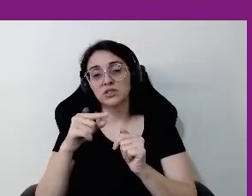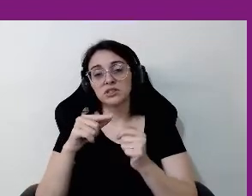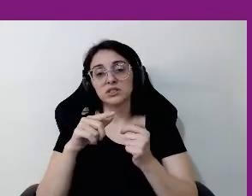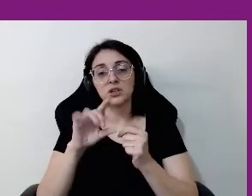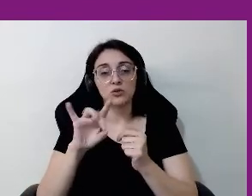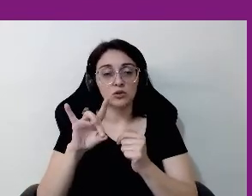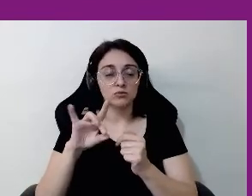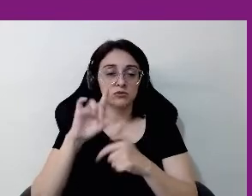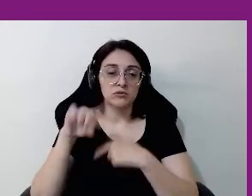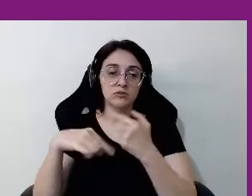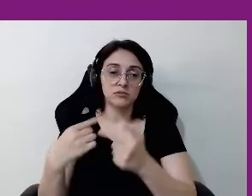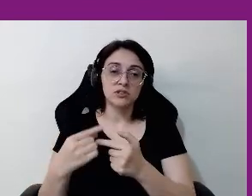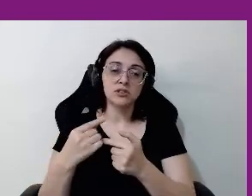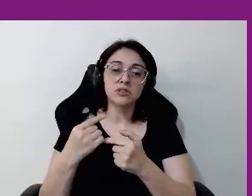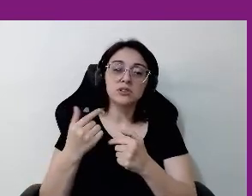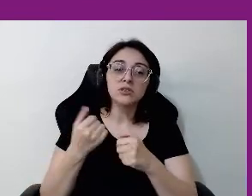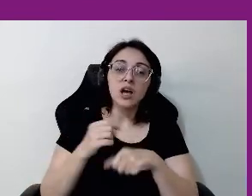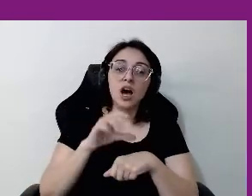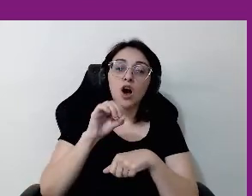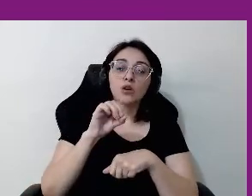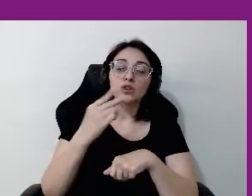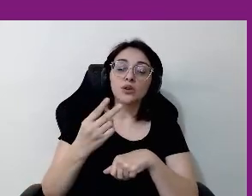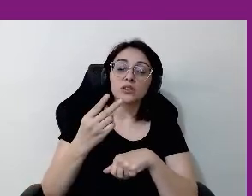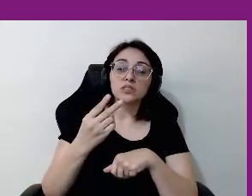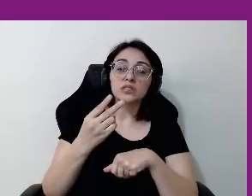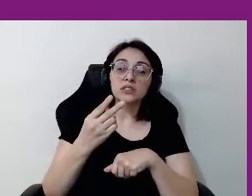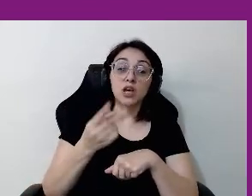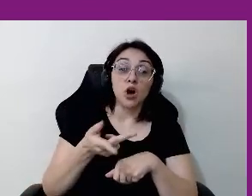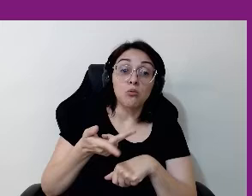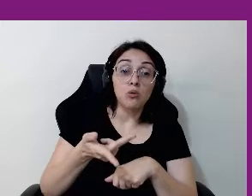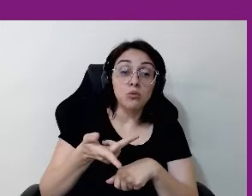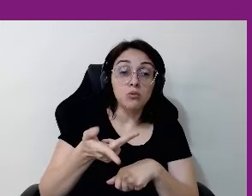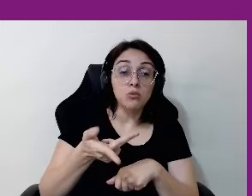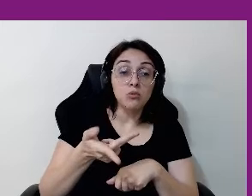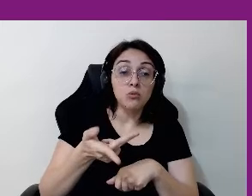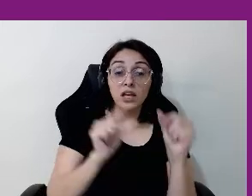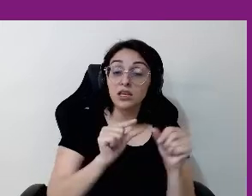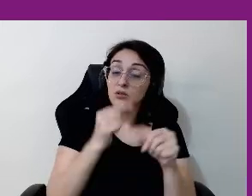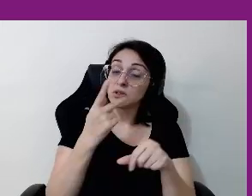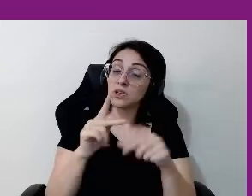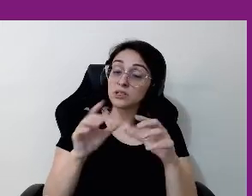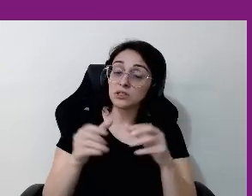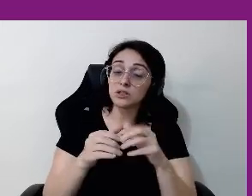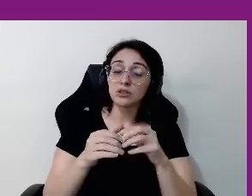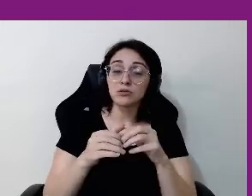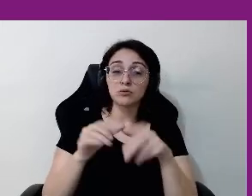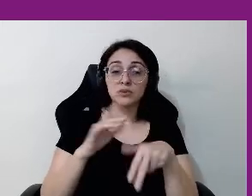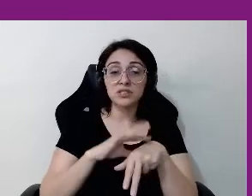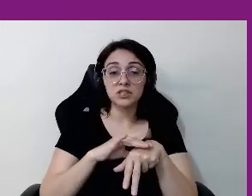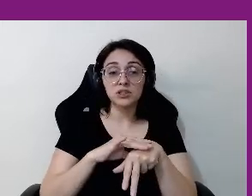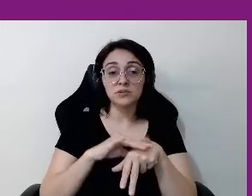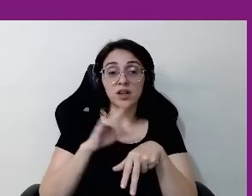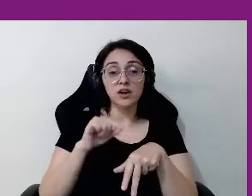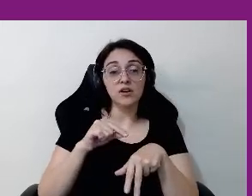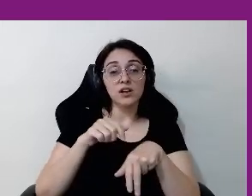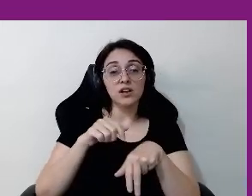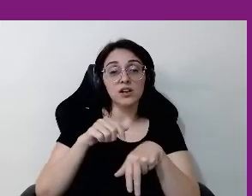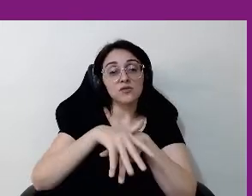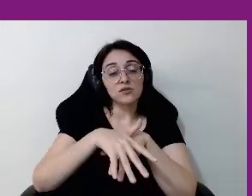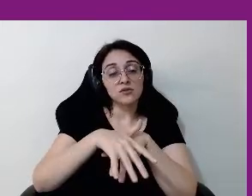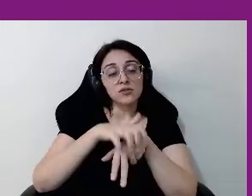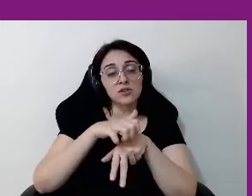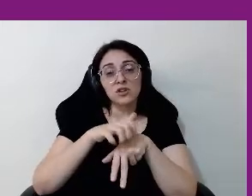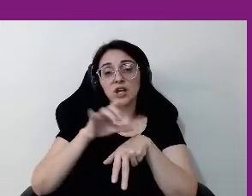cruzamento. E nós vemos o consumo de oxigênio caindo neste grupo de pacientes. Agora, a ventilação automática